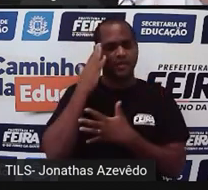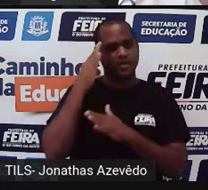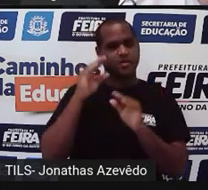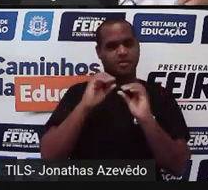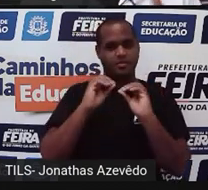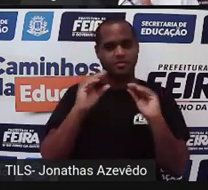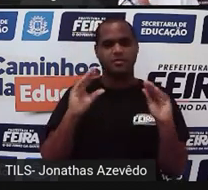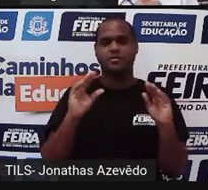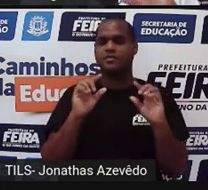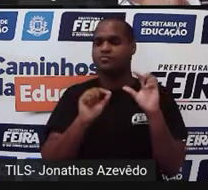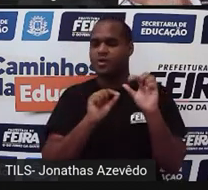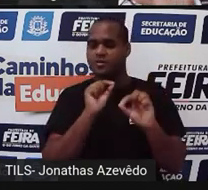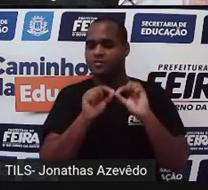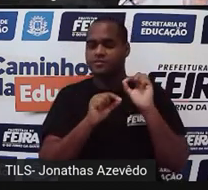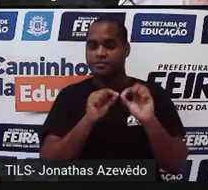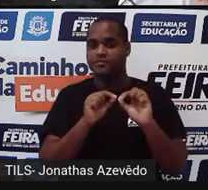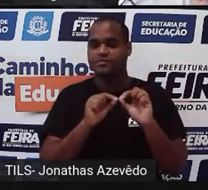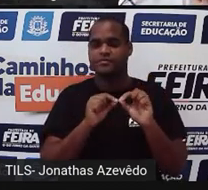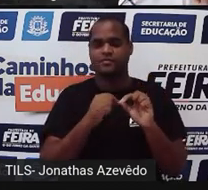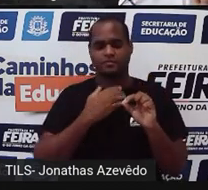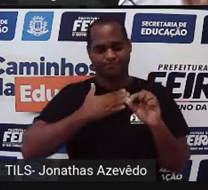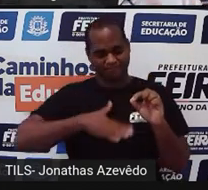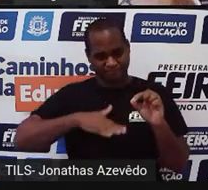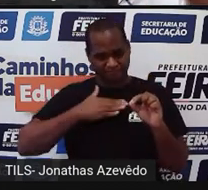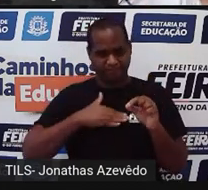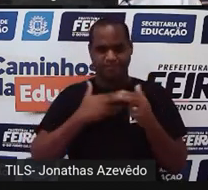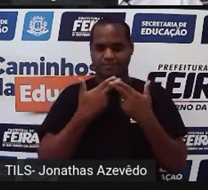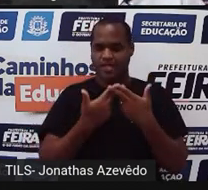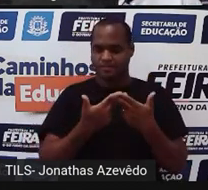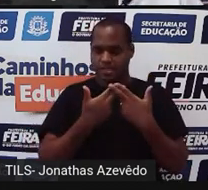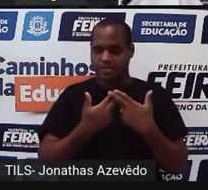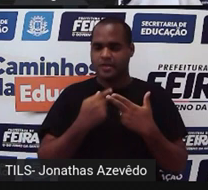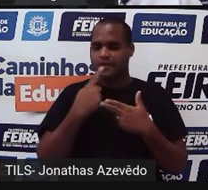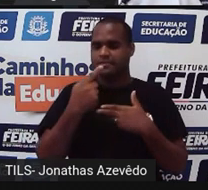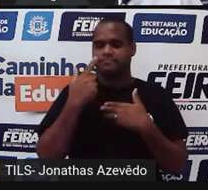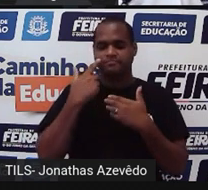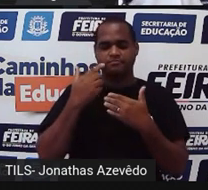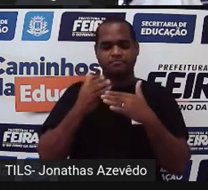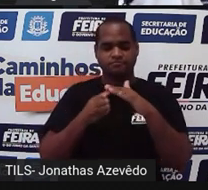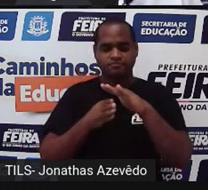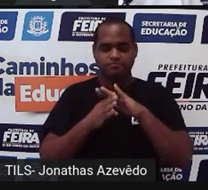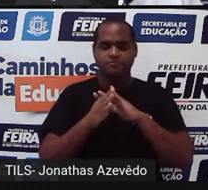aqui? Beleza? Calma, que agora a gente vai entrar